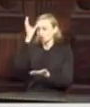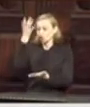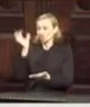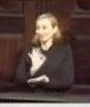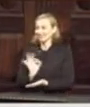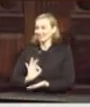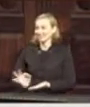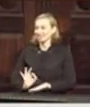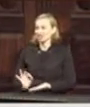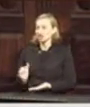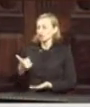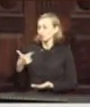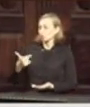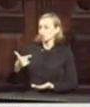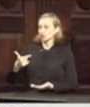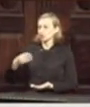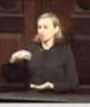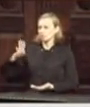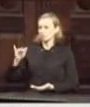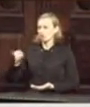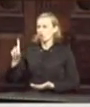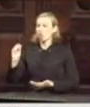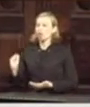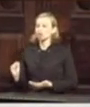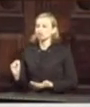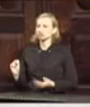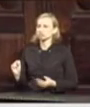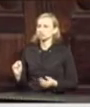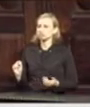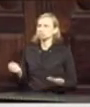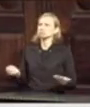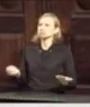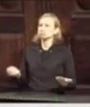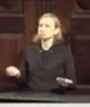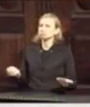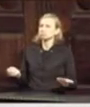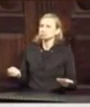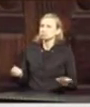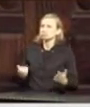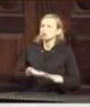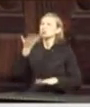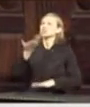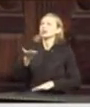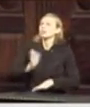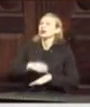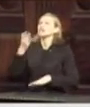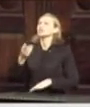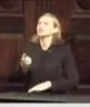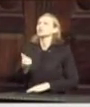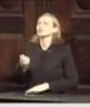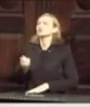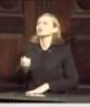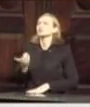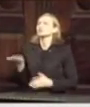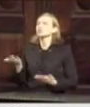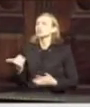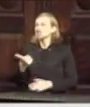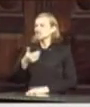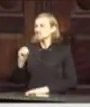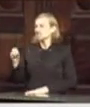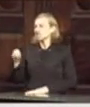12 bilhões, essa PEC vai acrescentar quanto? 100 milhões? Se falou aqui em, no máximo,